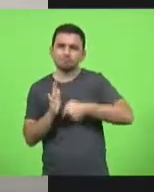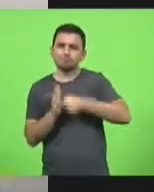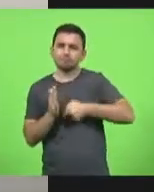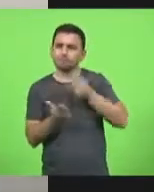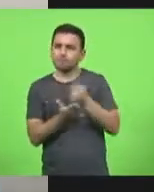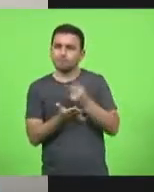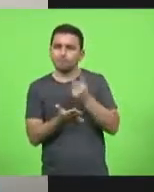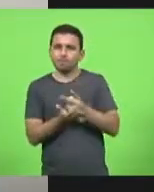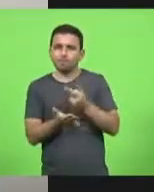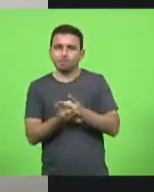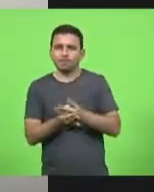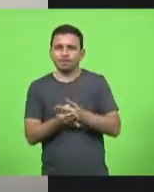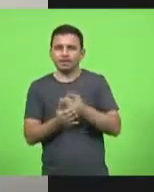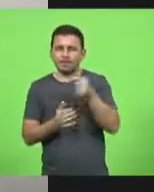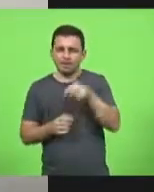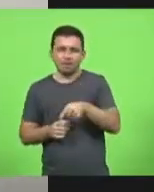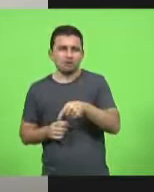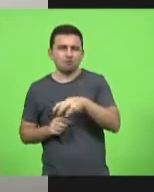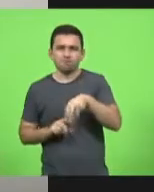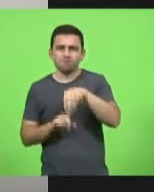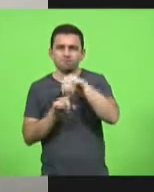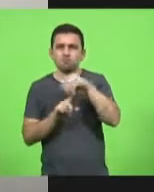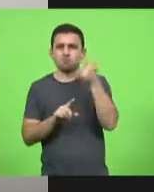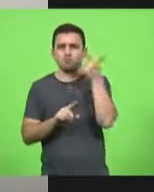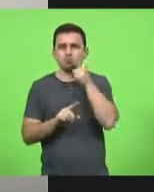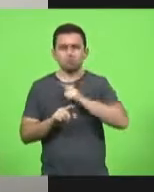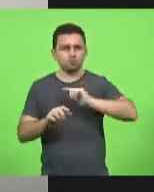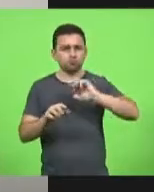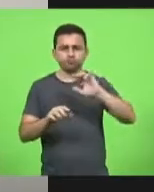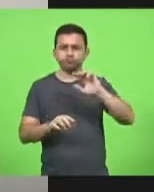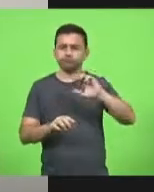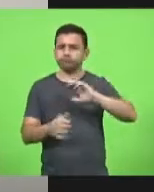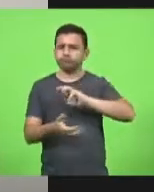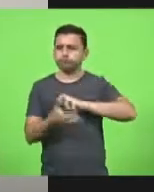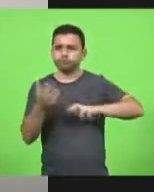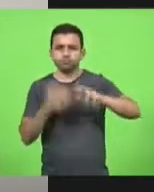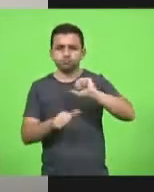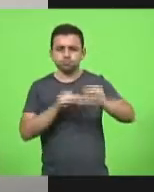um protagonismo revolucionário.